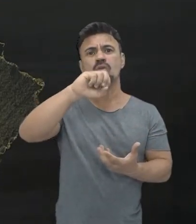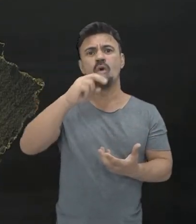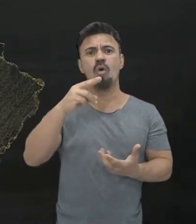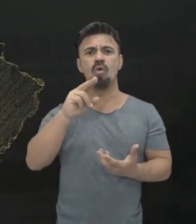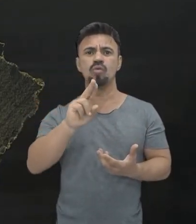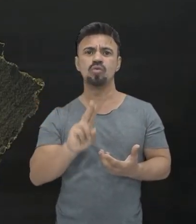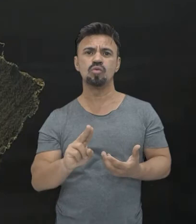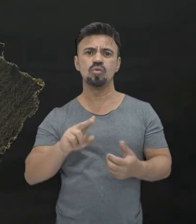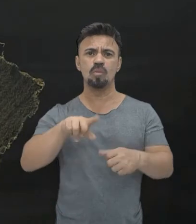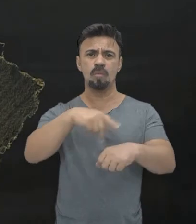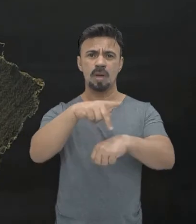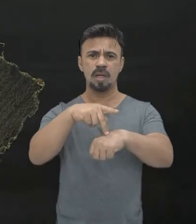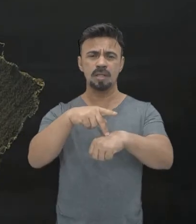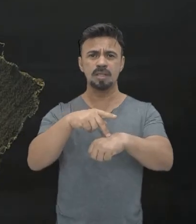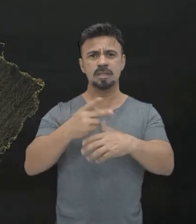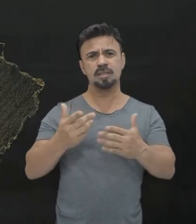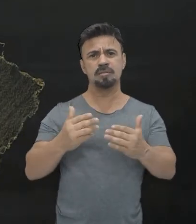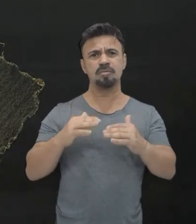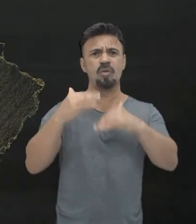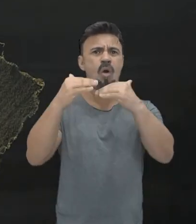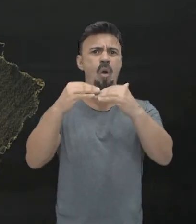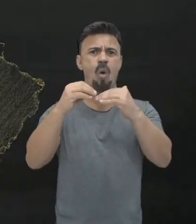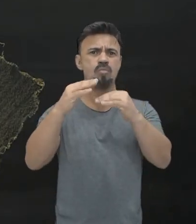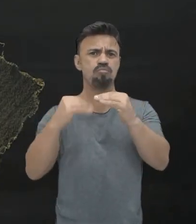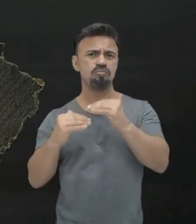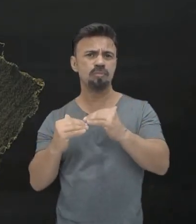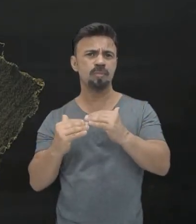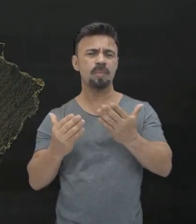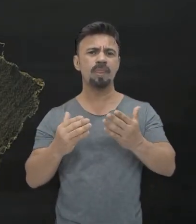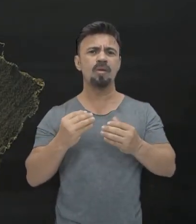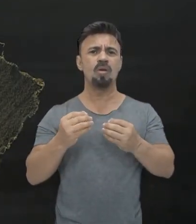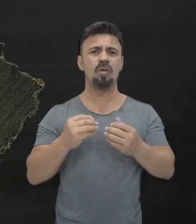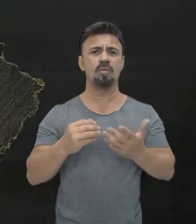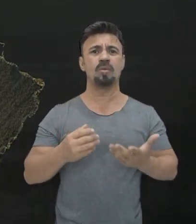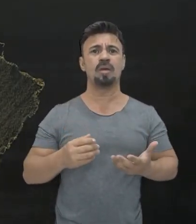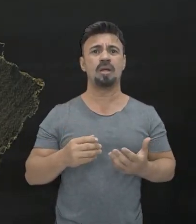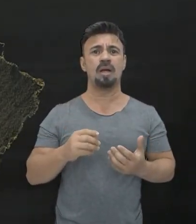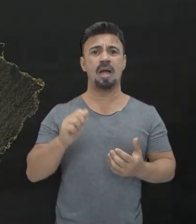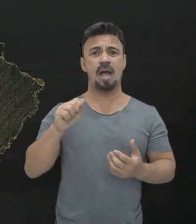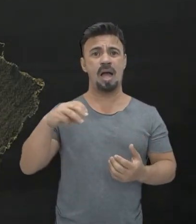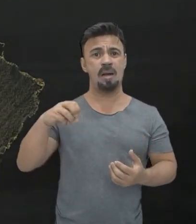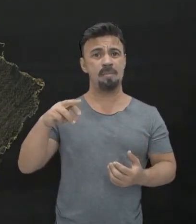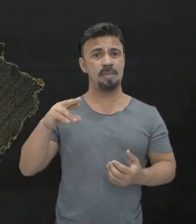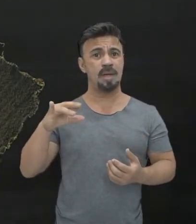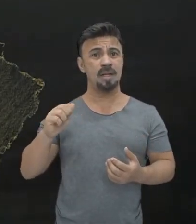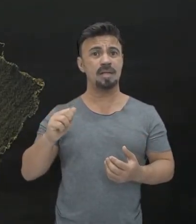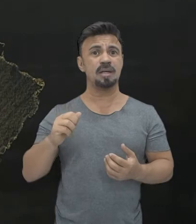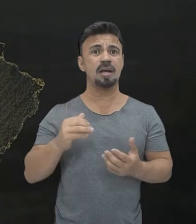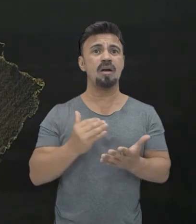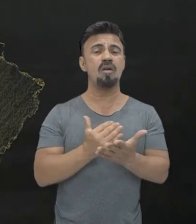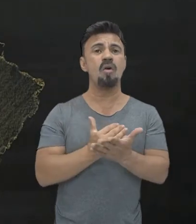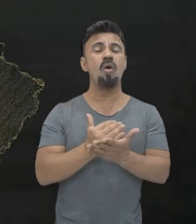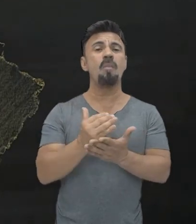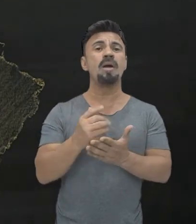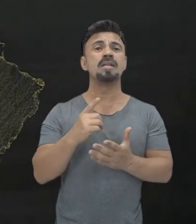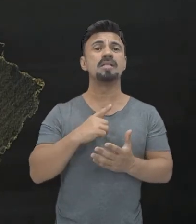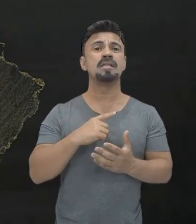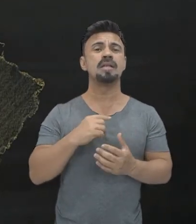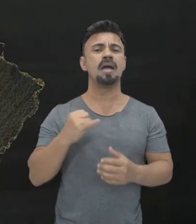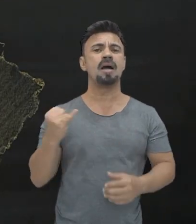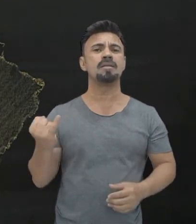sul ou subdesenvolvidos, também acaba fazendo sentido aqui. A América anglo-saxônica, então, passa a ter uma